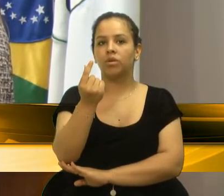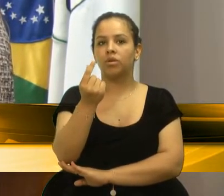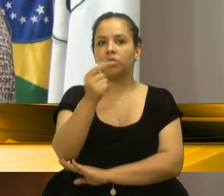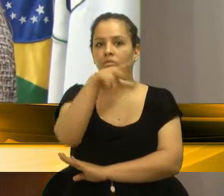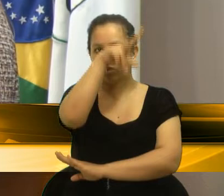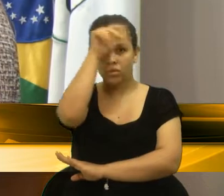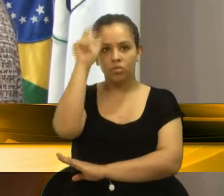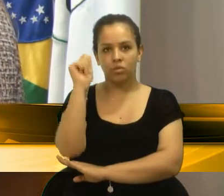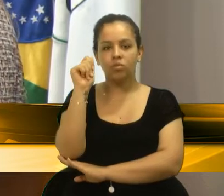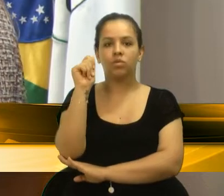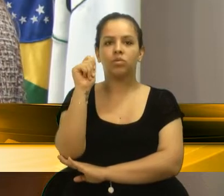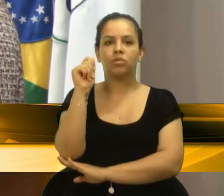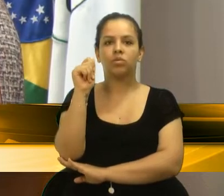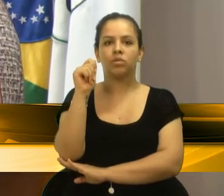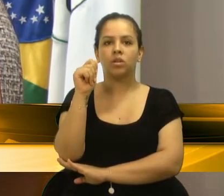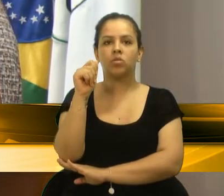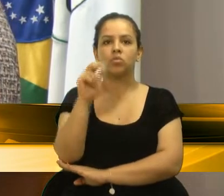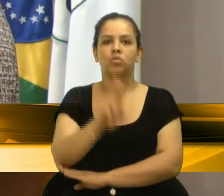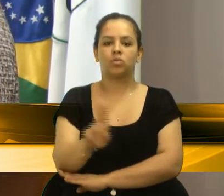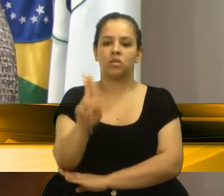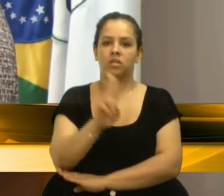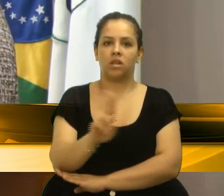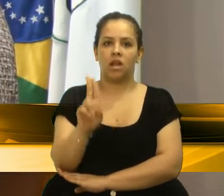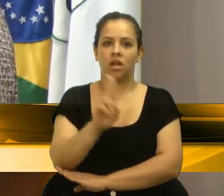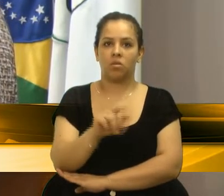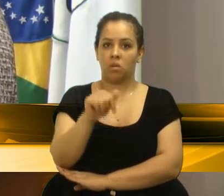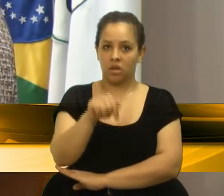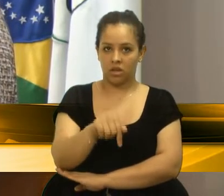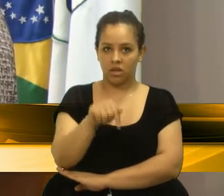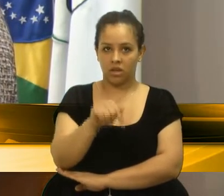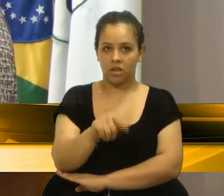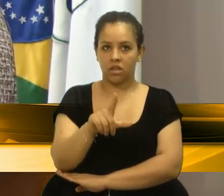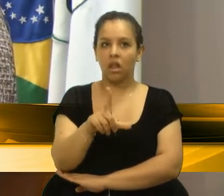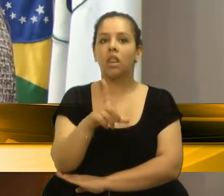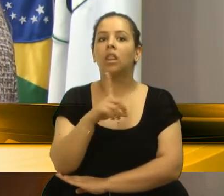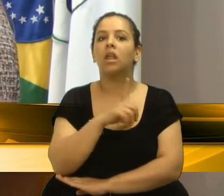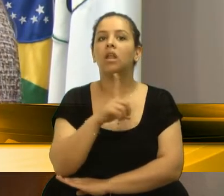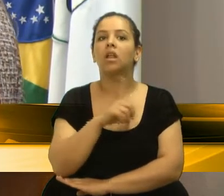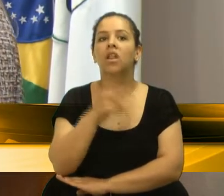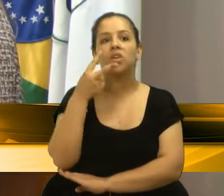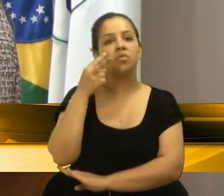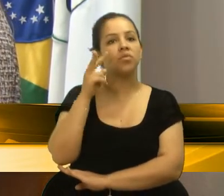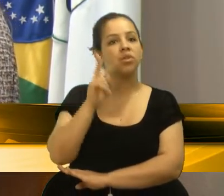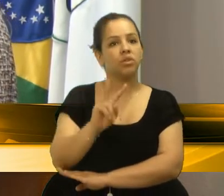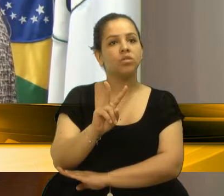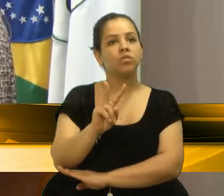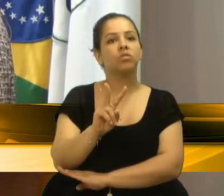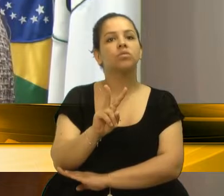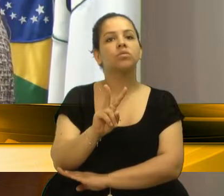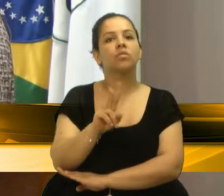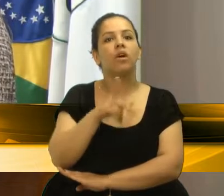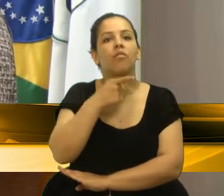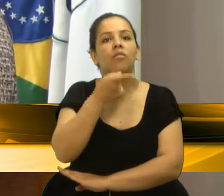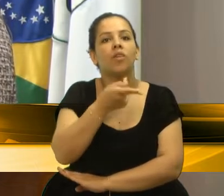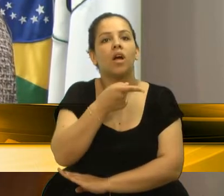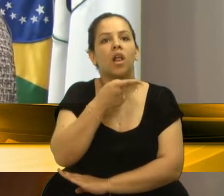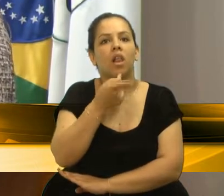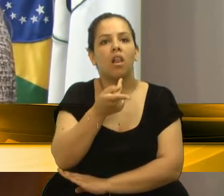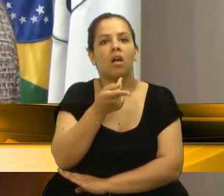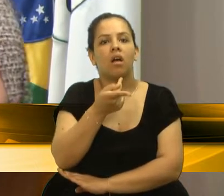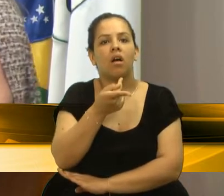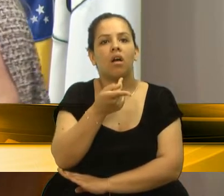o dinheiro público gasto nessa solenidade, o senhor teria visto que falou uma baita